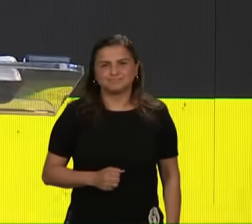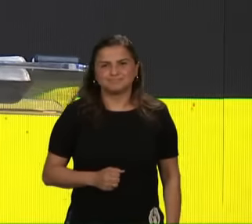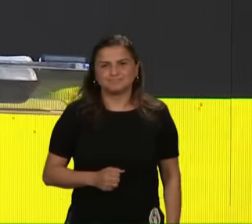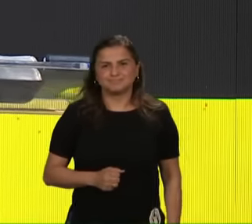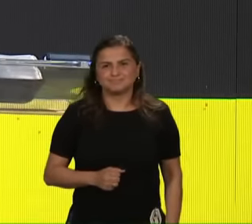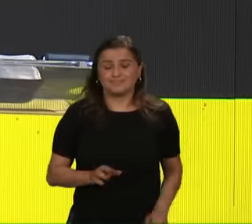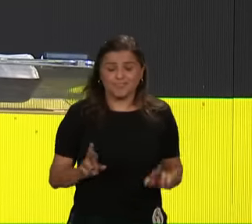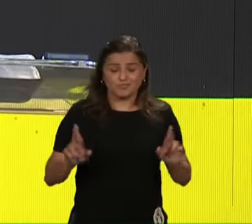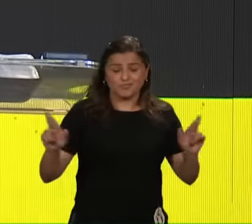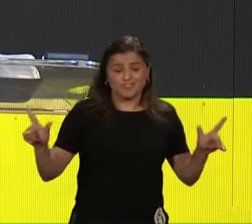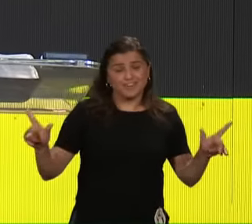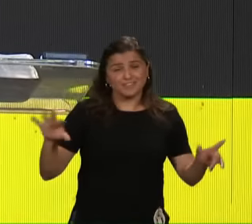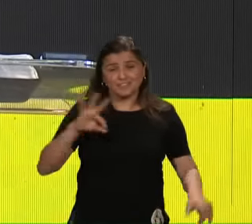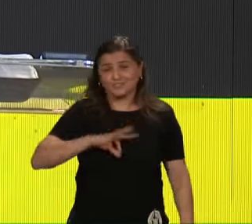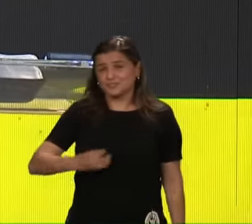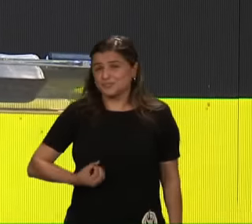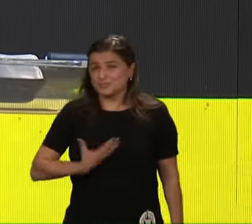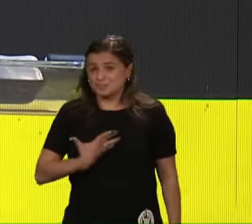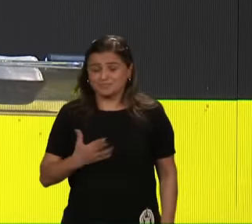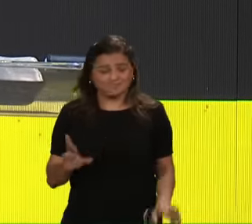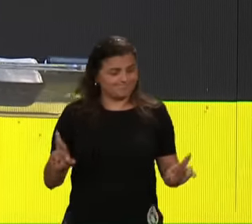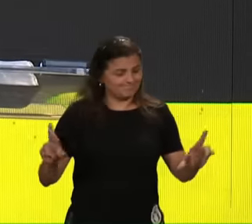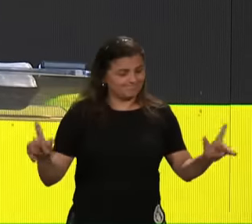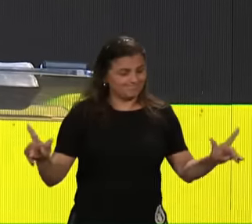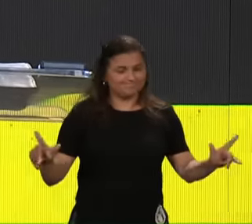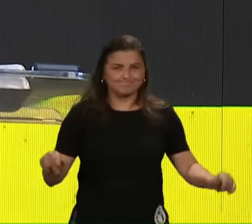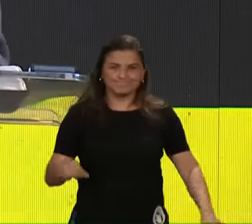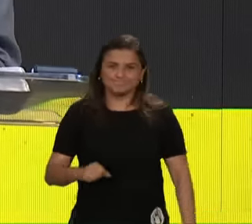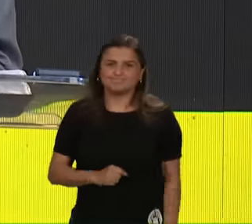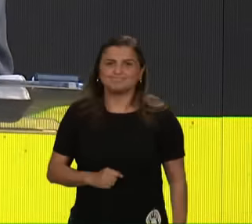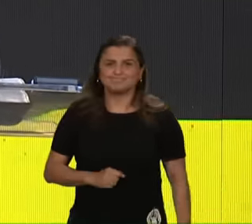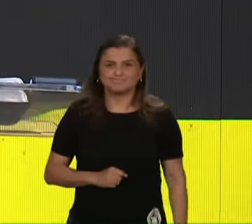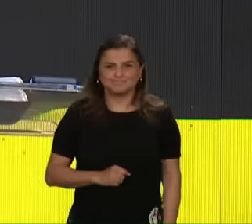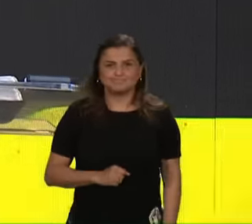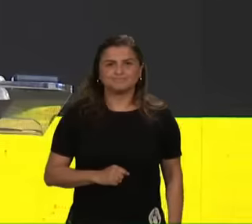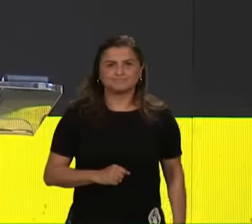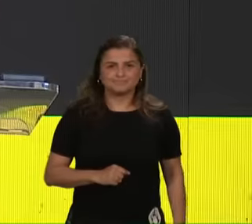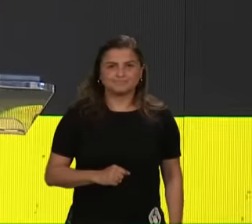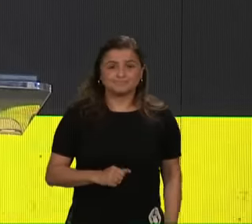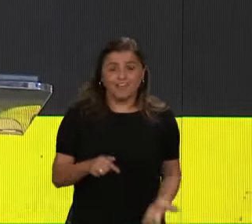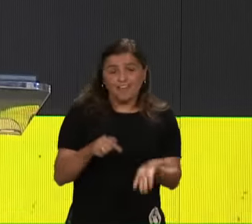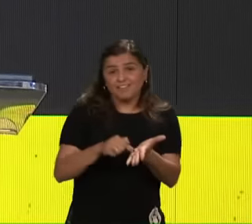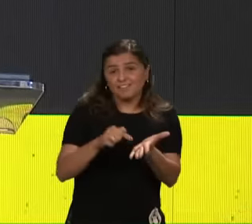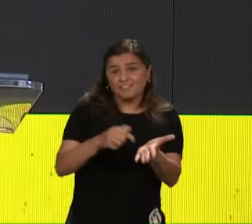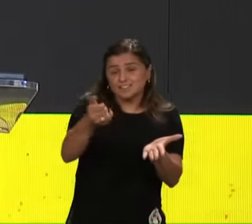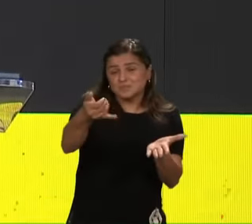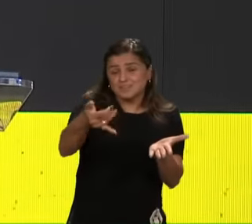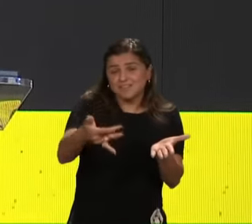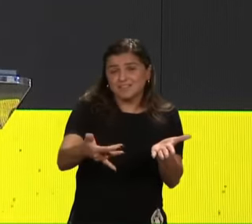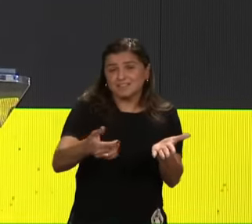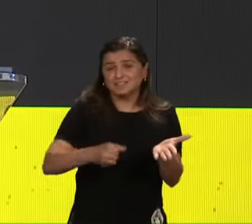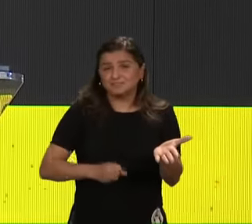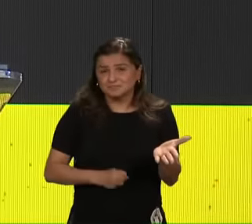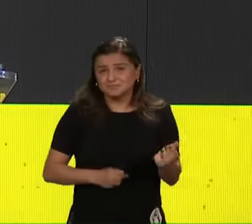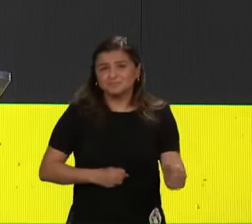É totalmente diferente. Quando eu leio, está aqui.